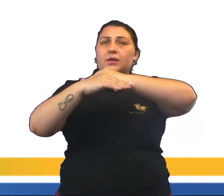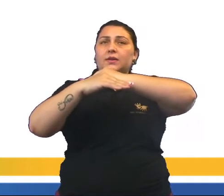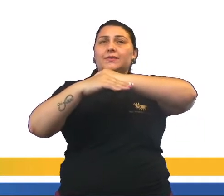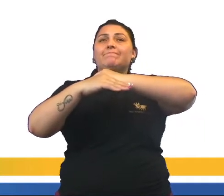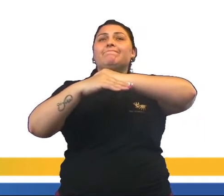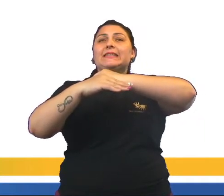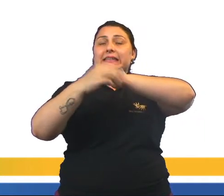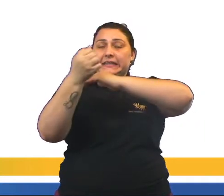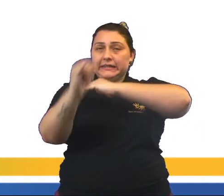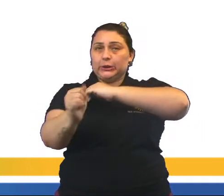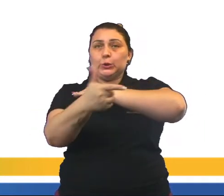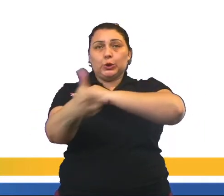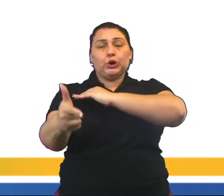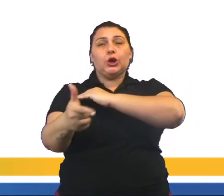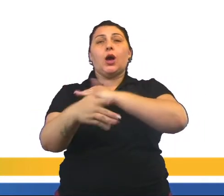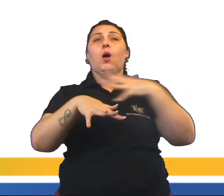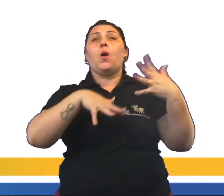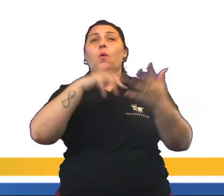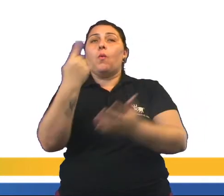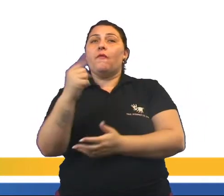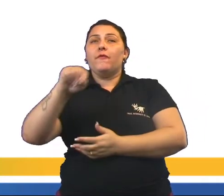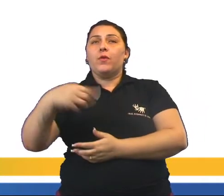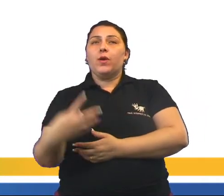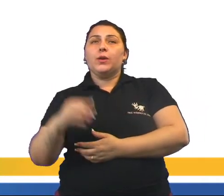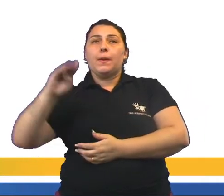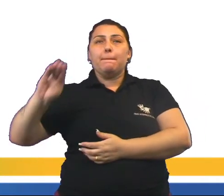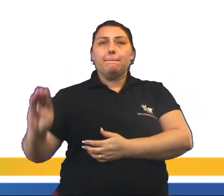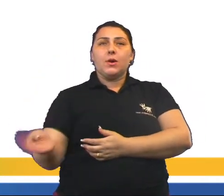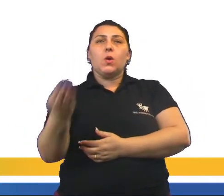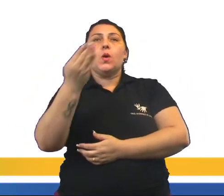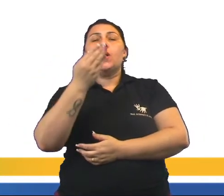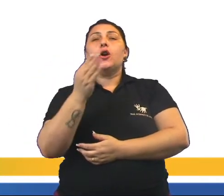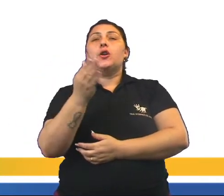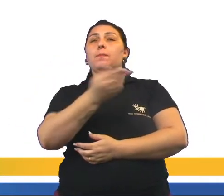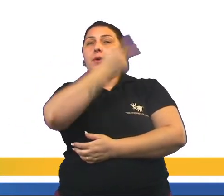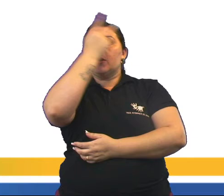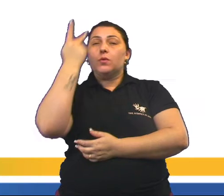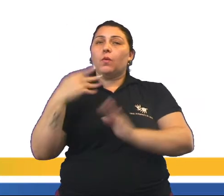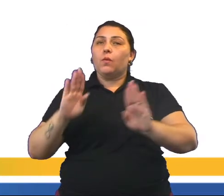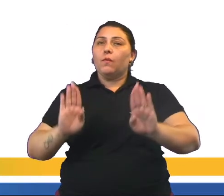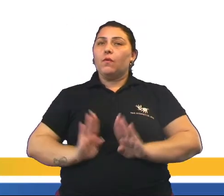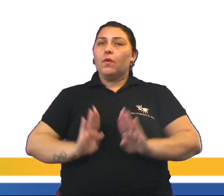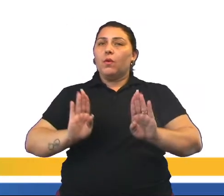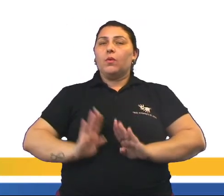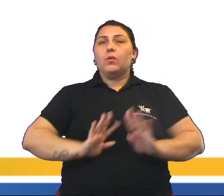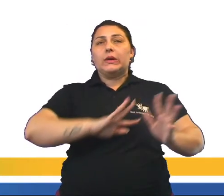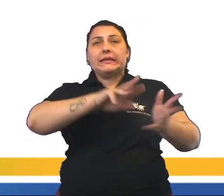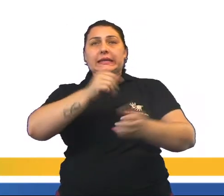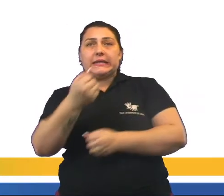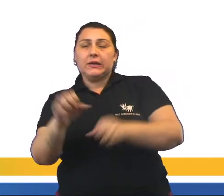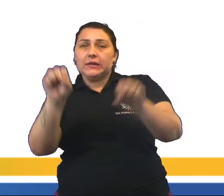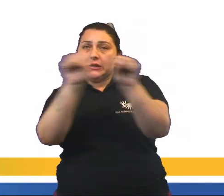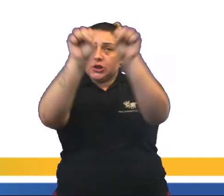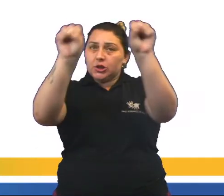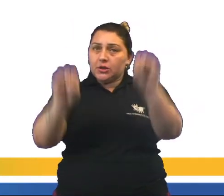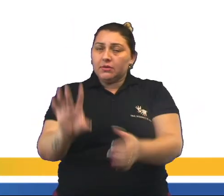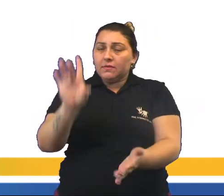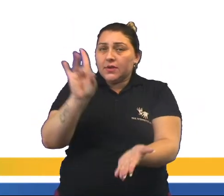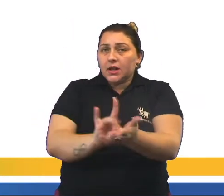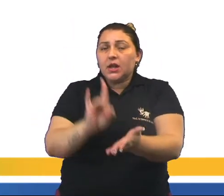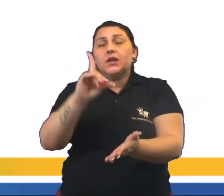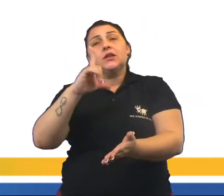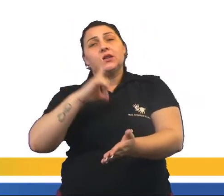né? Se assim fosse, não haveria 1,4 bilhões de famintos no mundo. Se esse sistema, de fato,